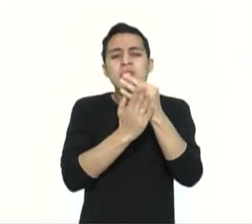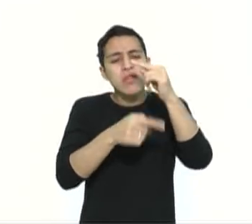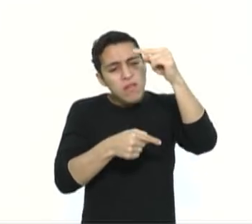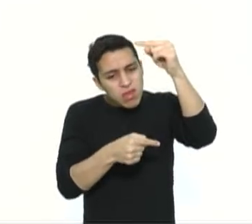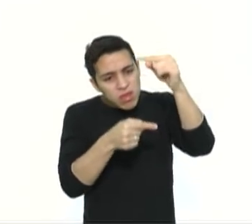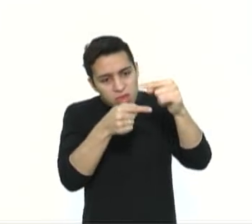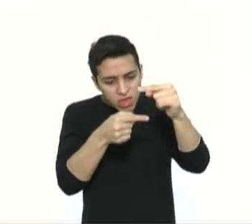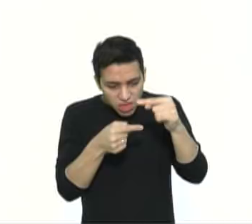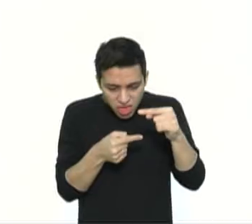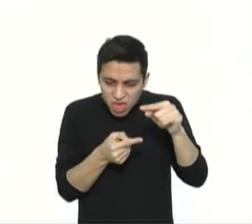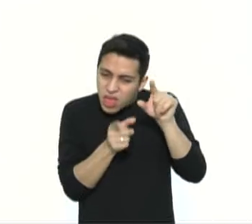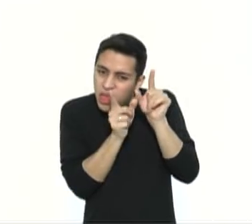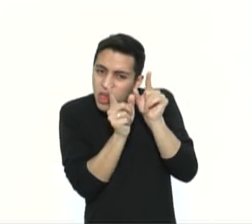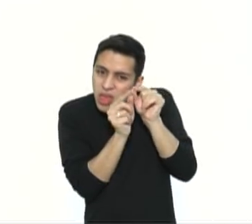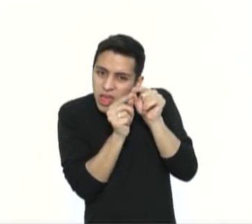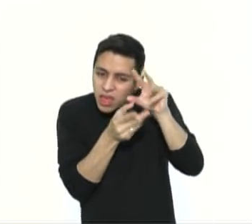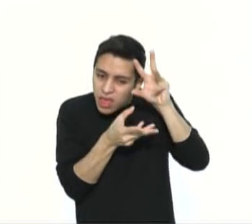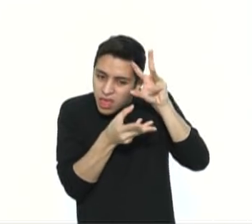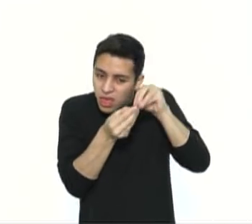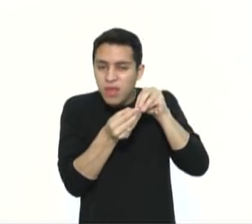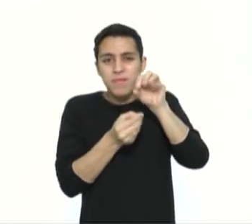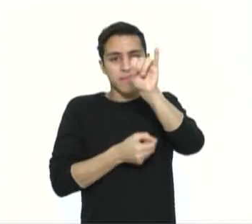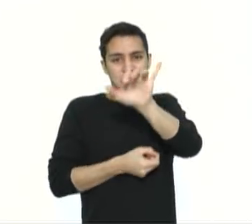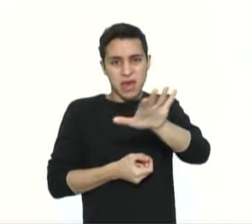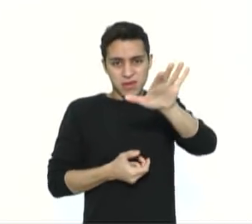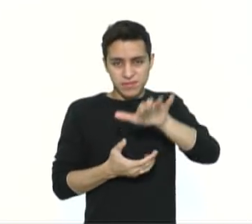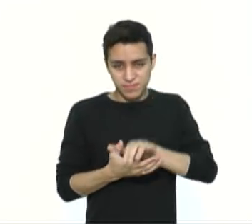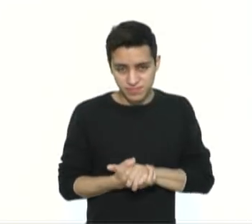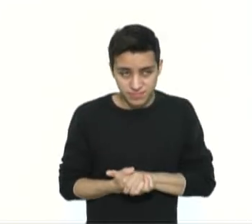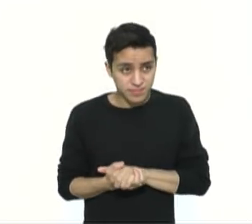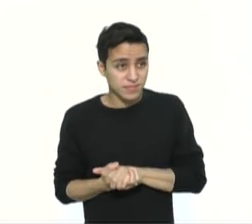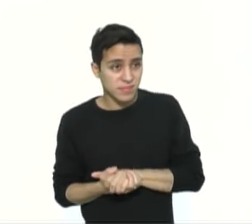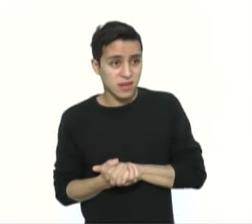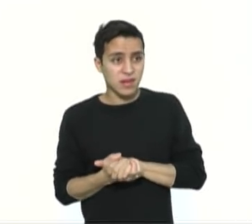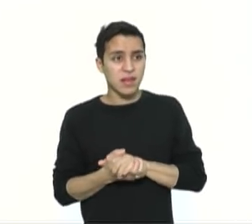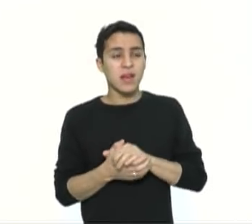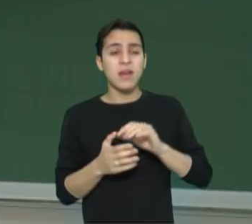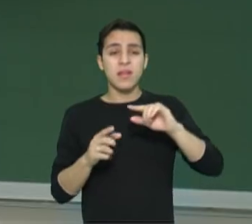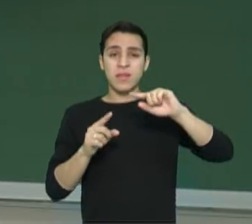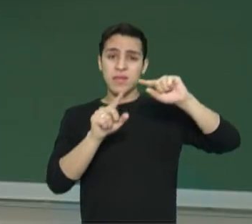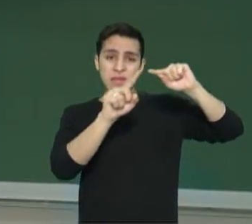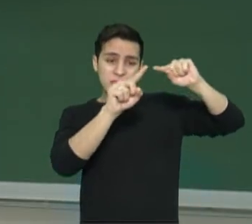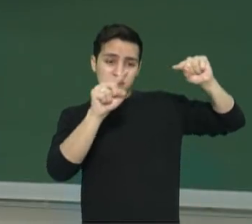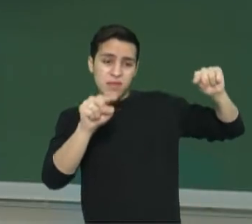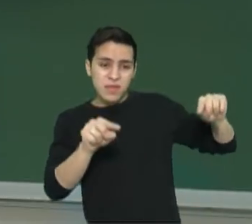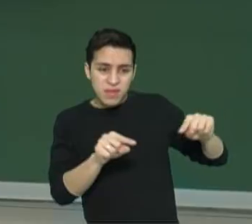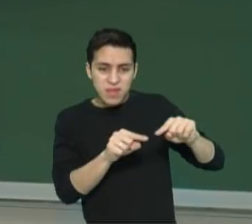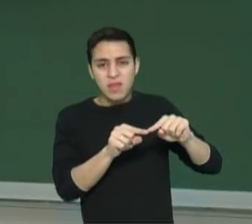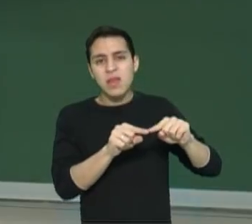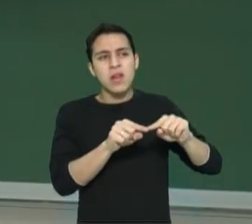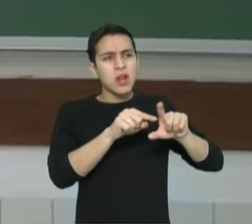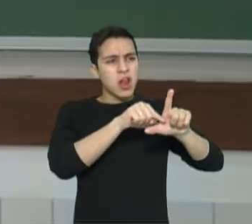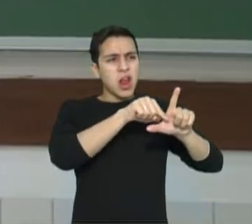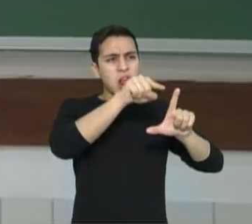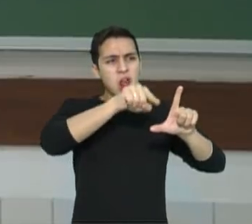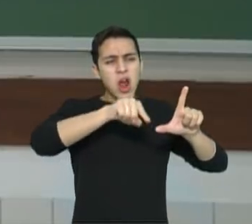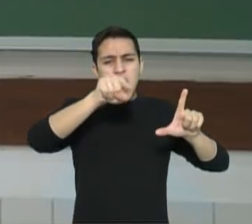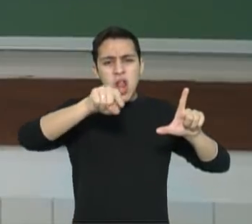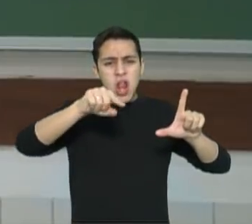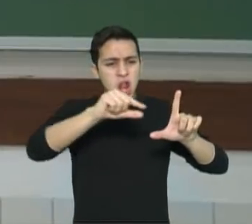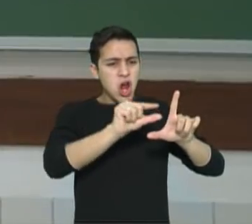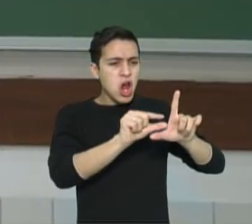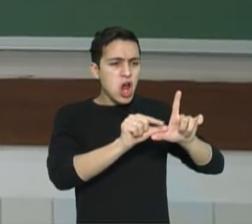traz a síntese aí com a imagem. Lógico, matemática, né? Olha ali, você tem gráficos, que bacana. Tá vendo